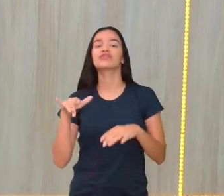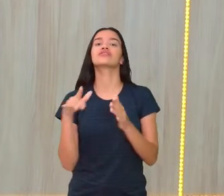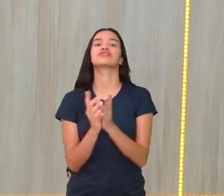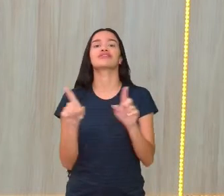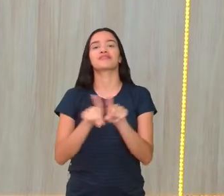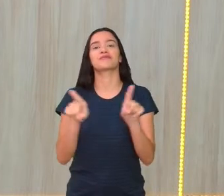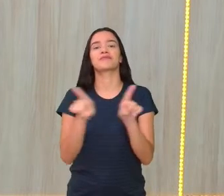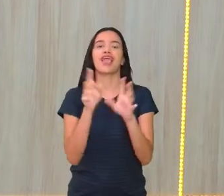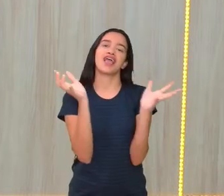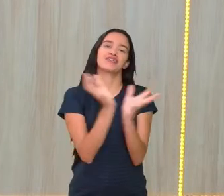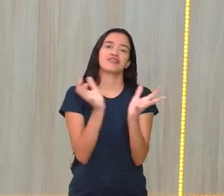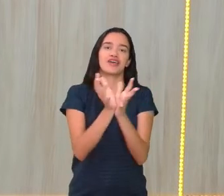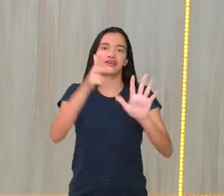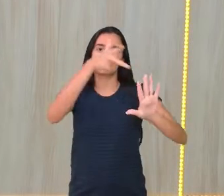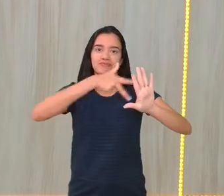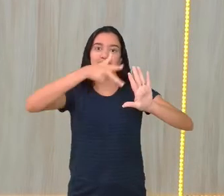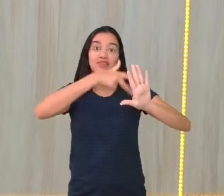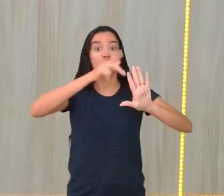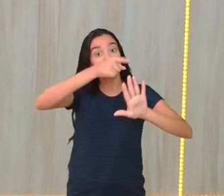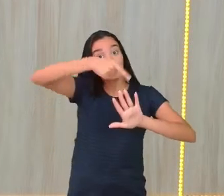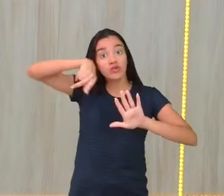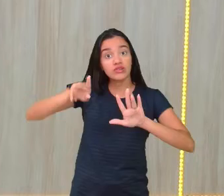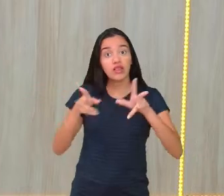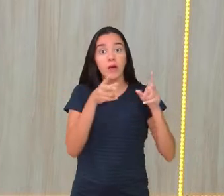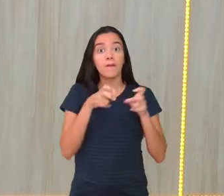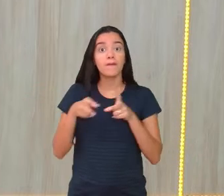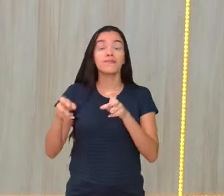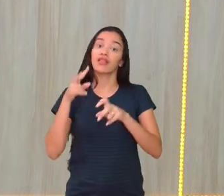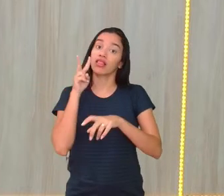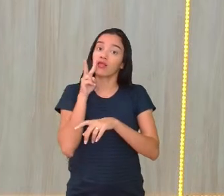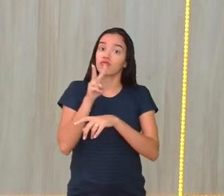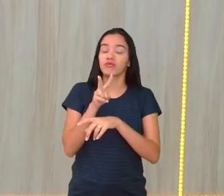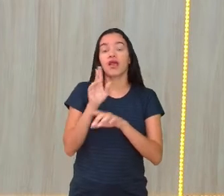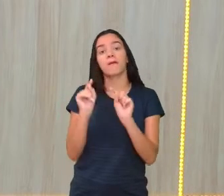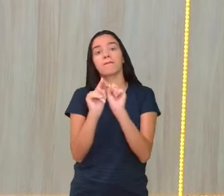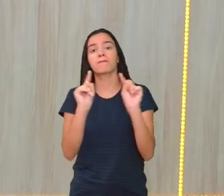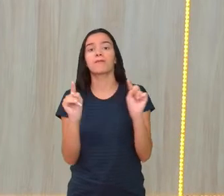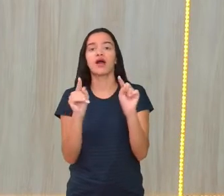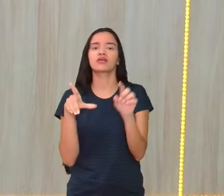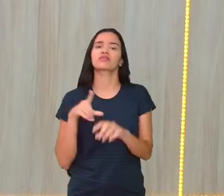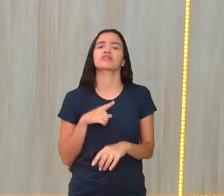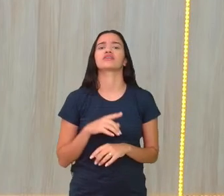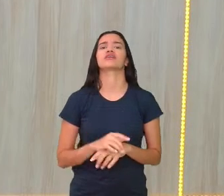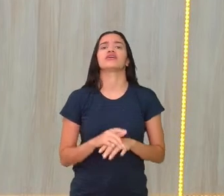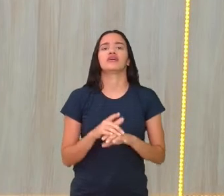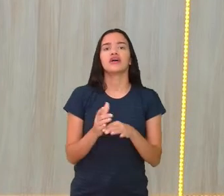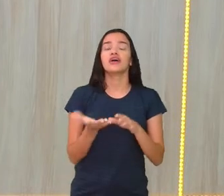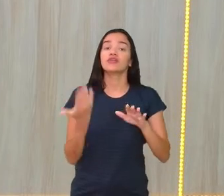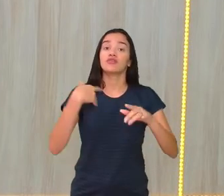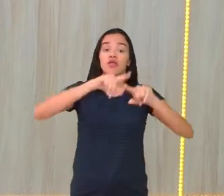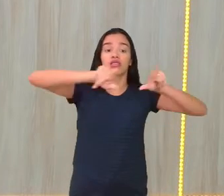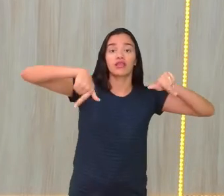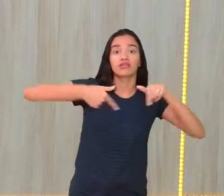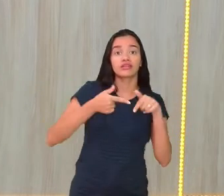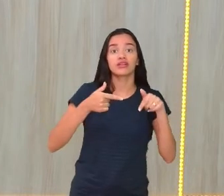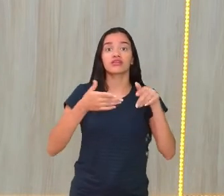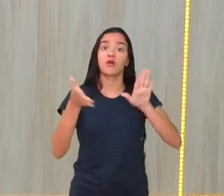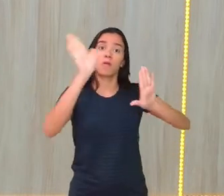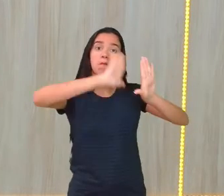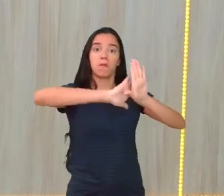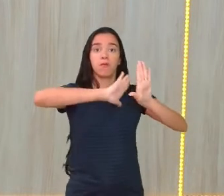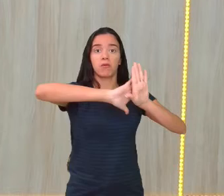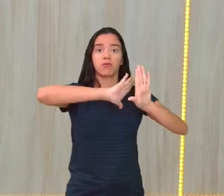essa equipe, ó, porque vocês não observam, vocês não veem, mas na salinha ao lado,